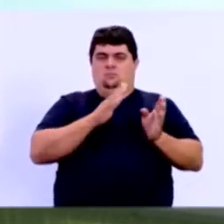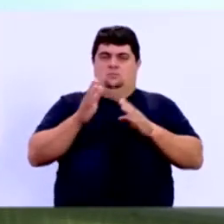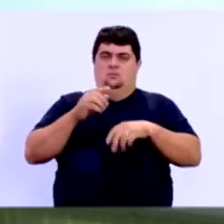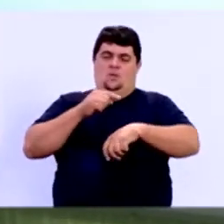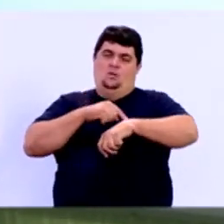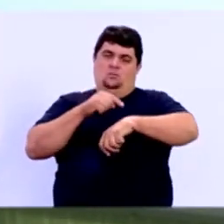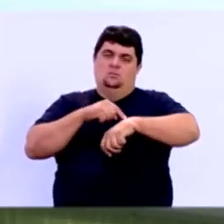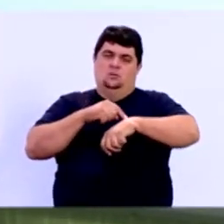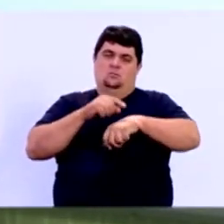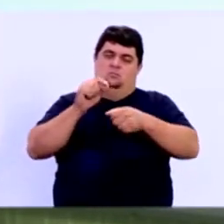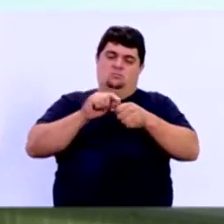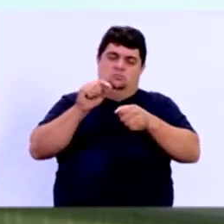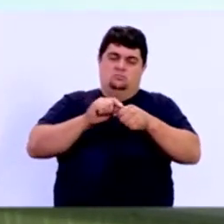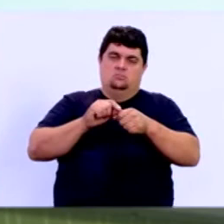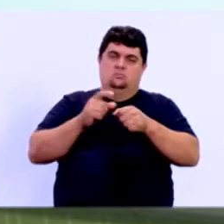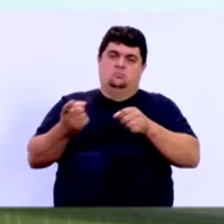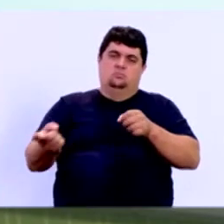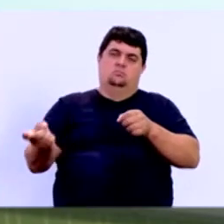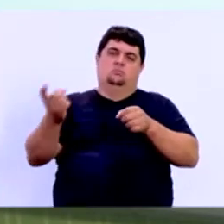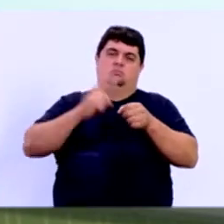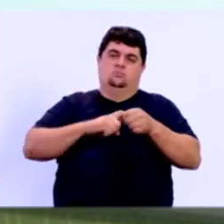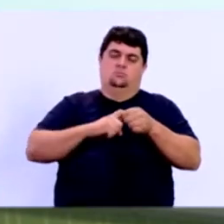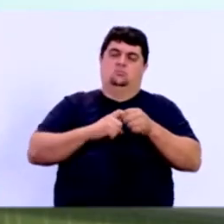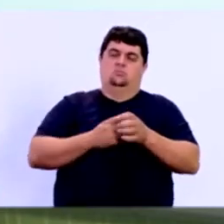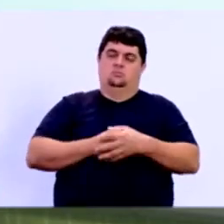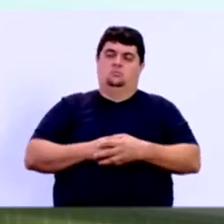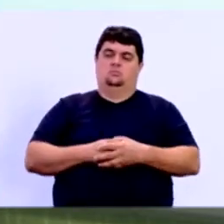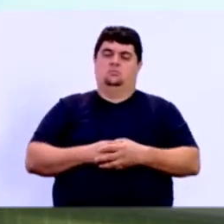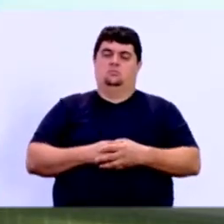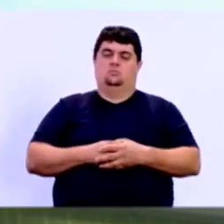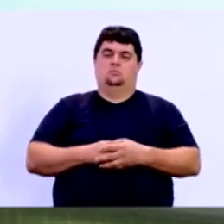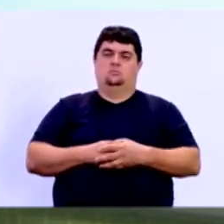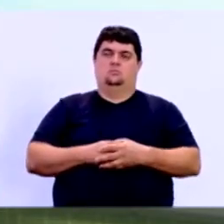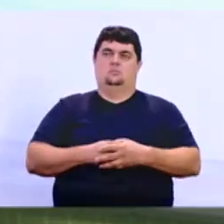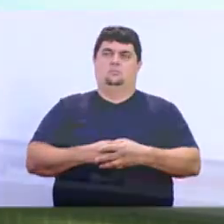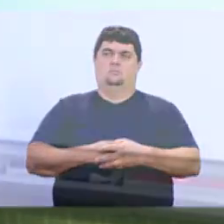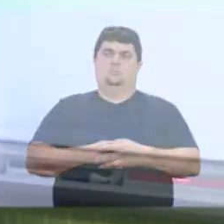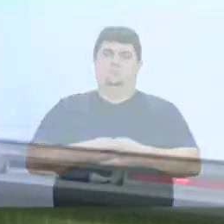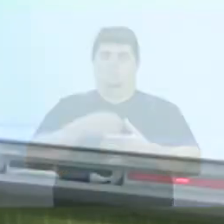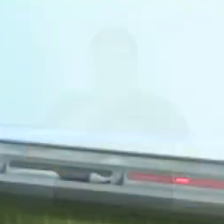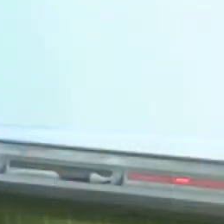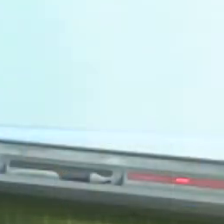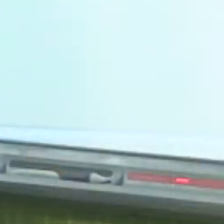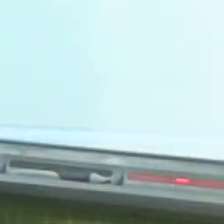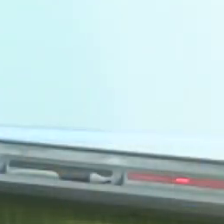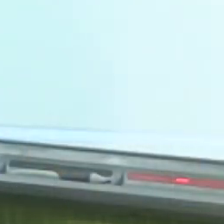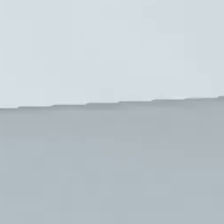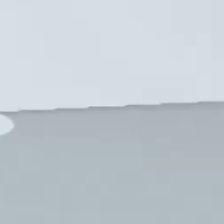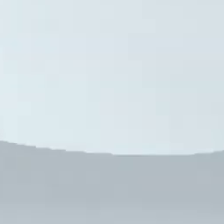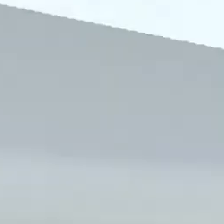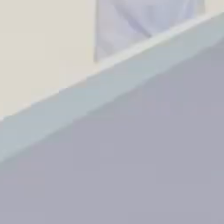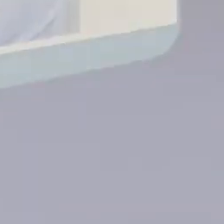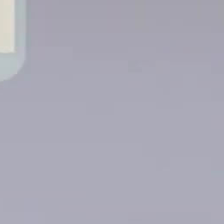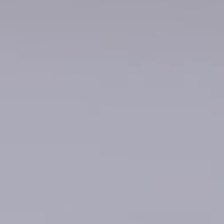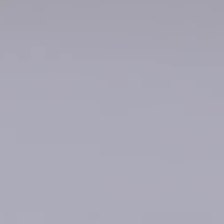para que vocês façam essa atividade de aula e daqui a pouco nós retornaremos. Um abraço e até daqui a pouco, caro